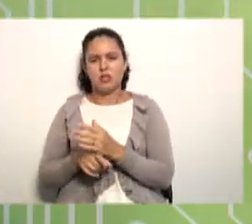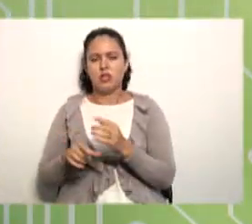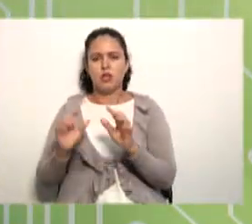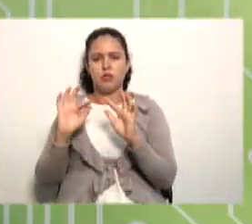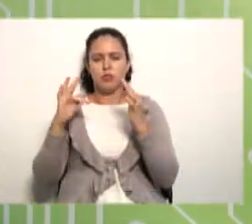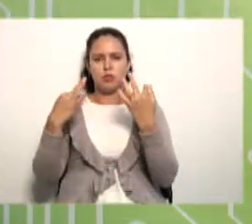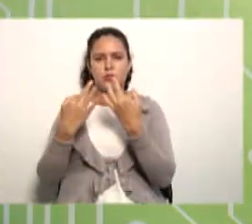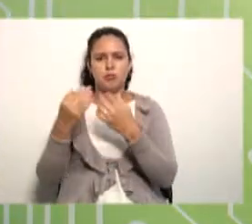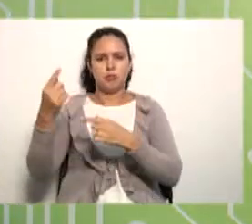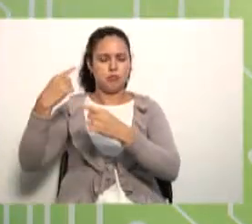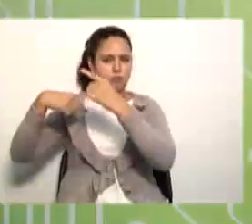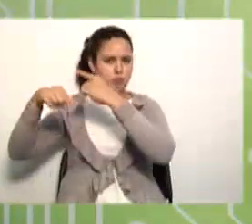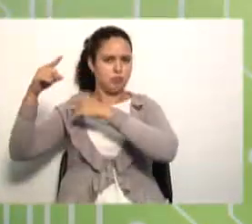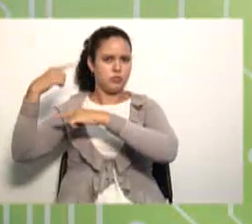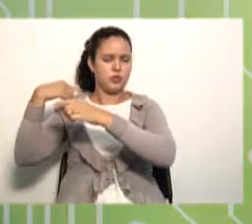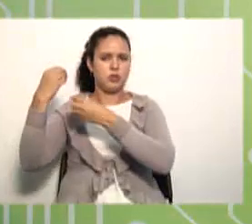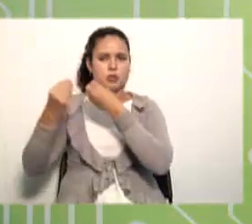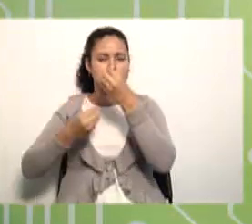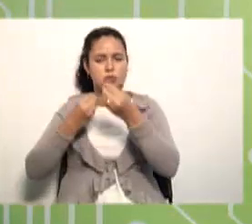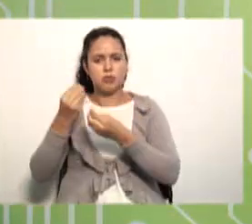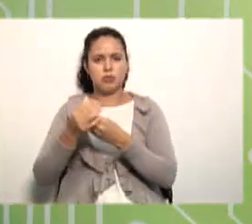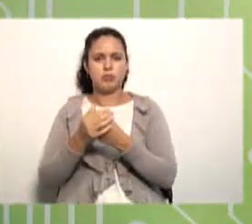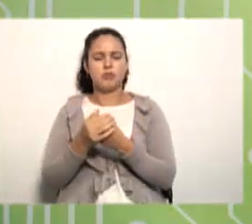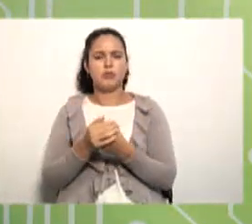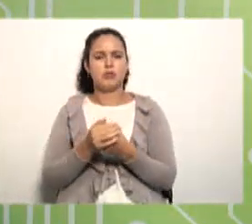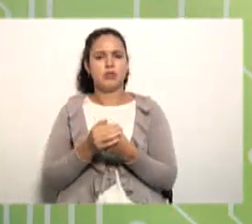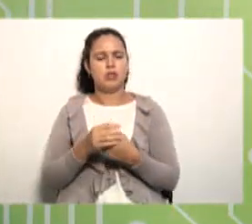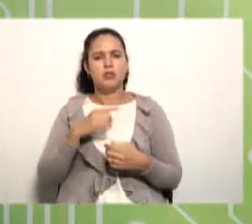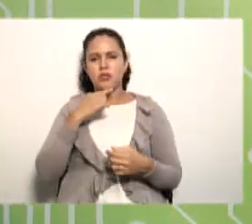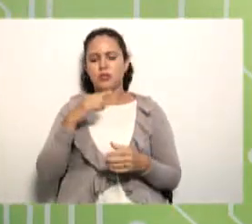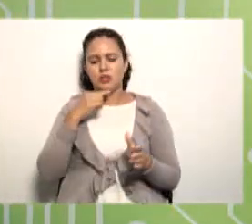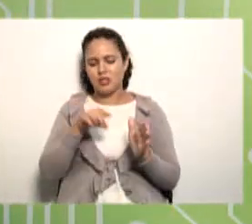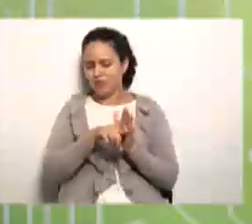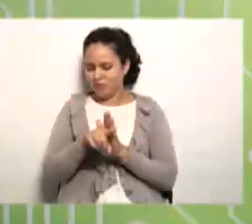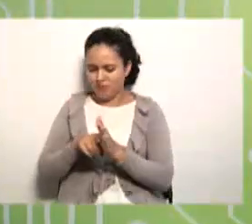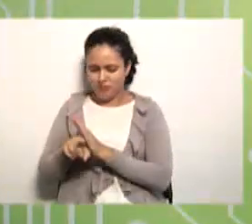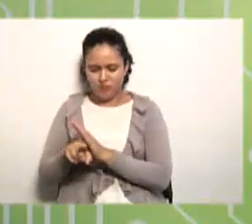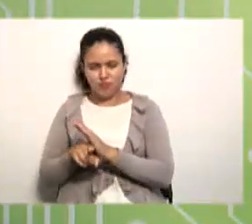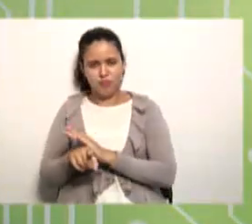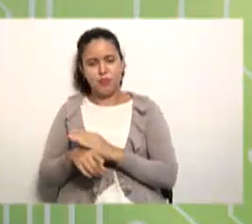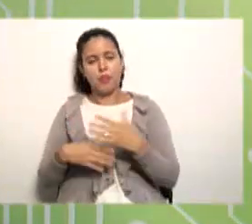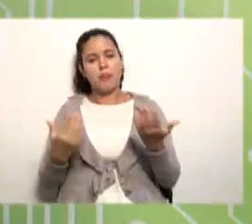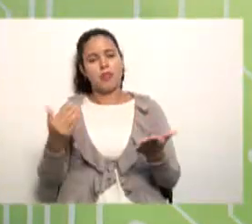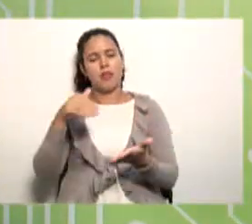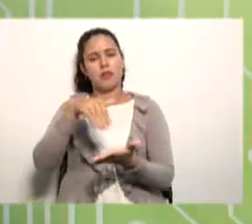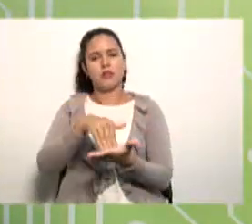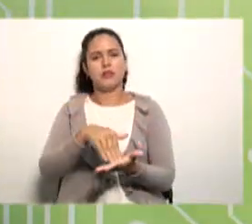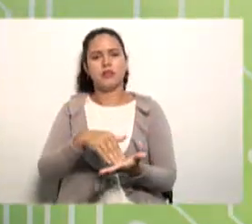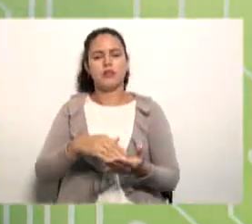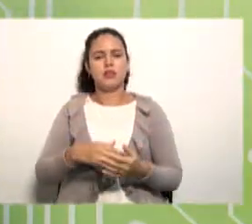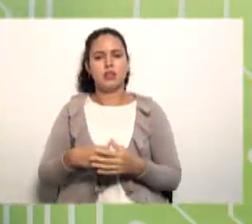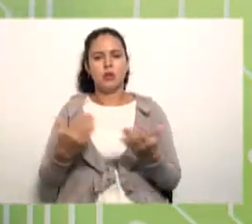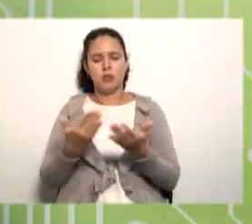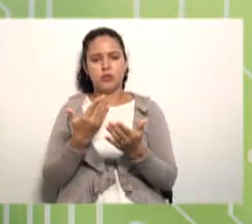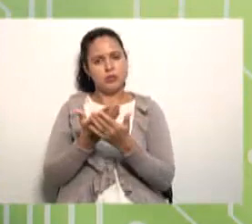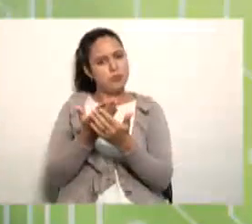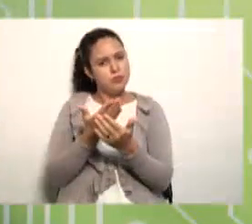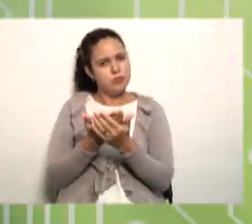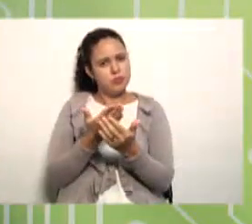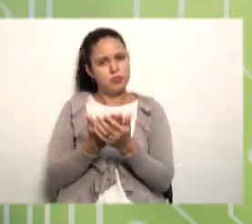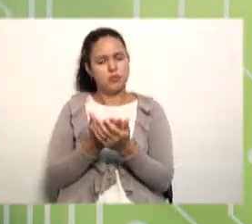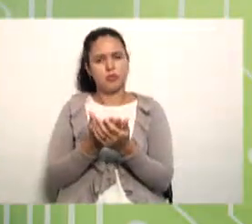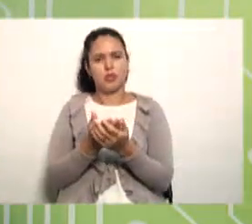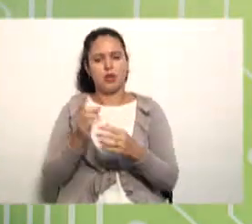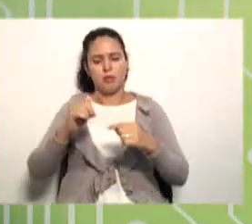antepassados, pertencimento local, são coisas que a gente não é capaz de avaliar. Mas, enfim, a gente falou nessa aula sobre os bens